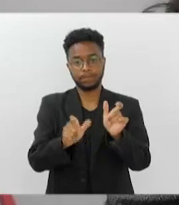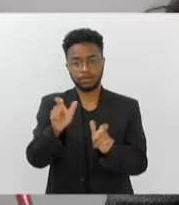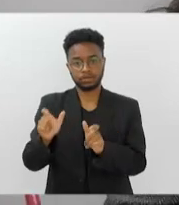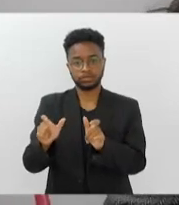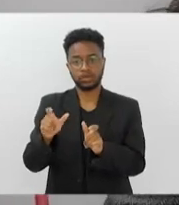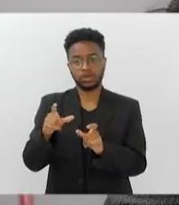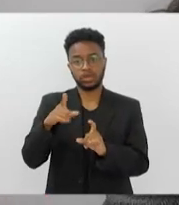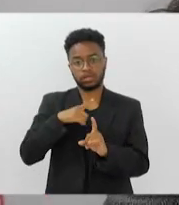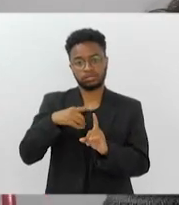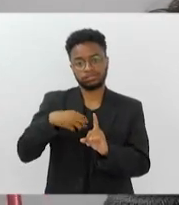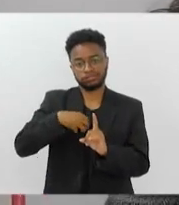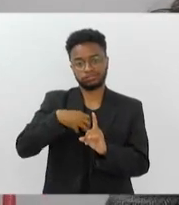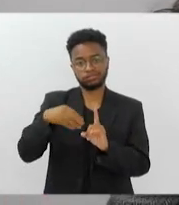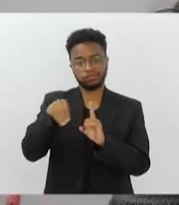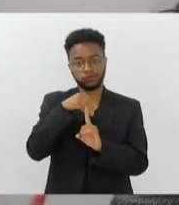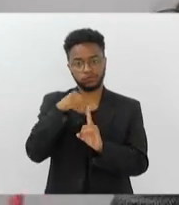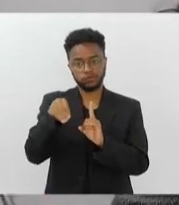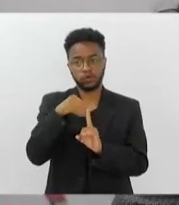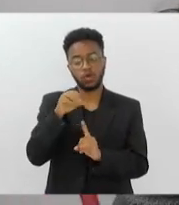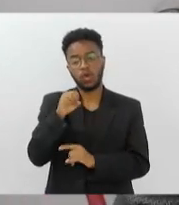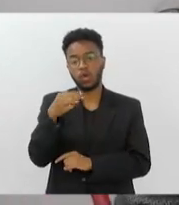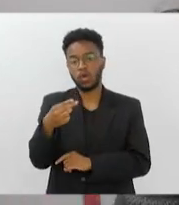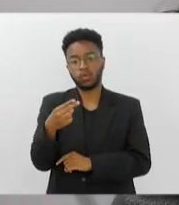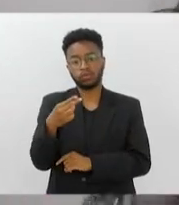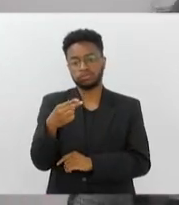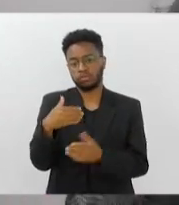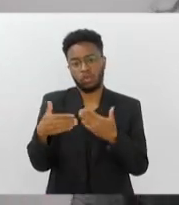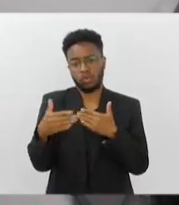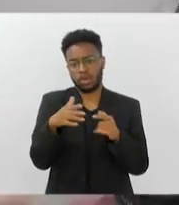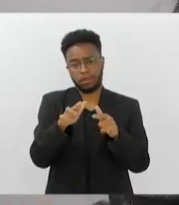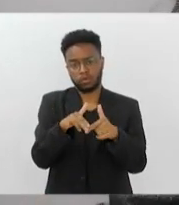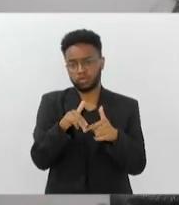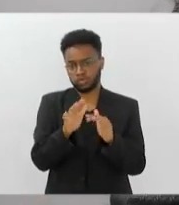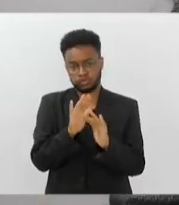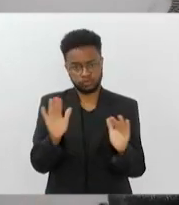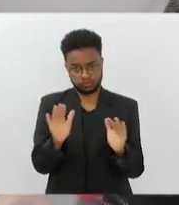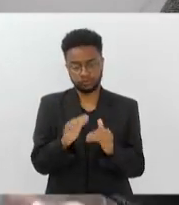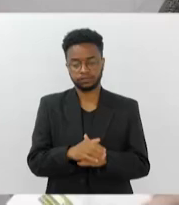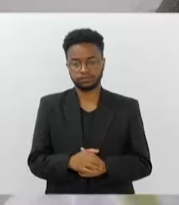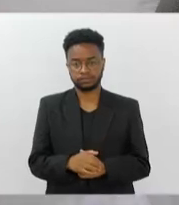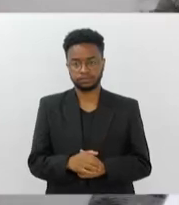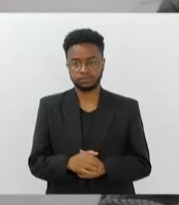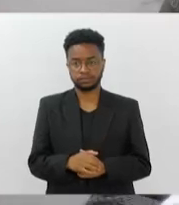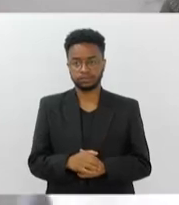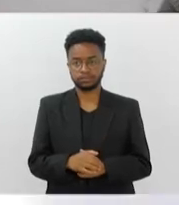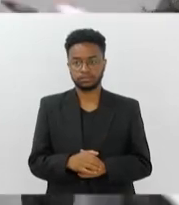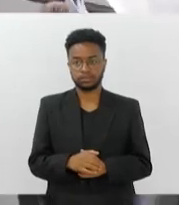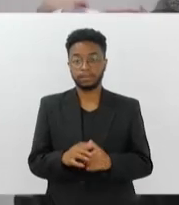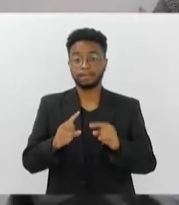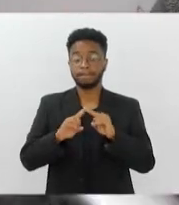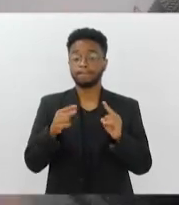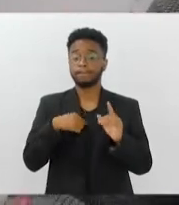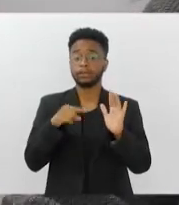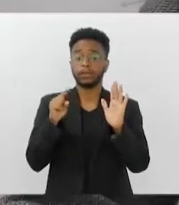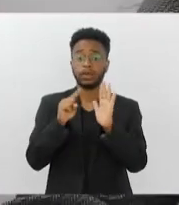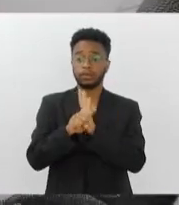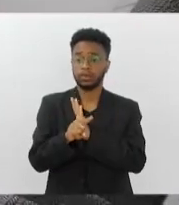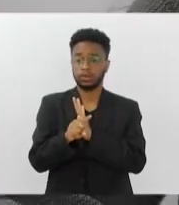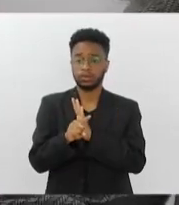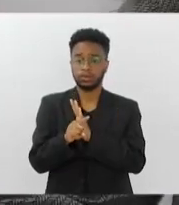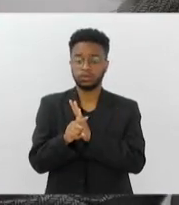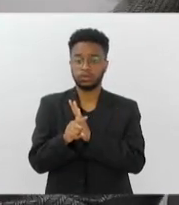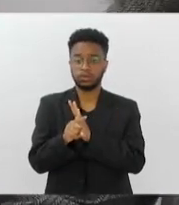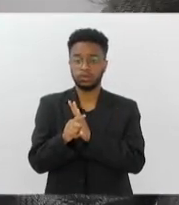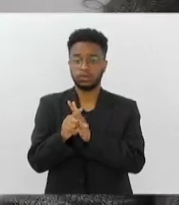de vulnerabilidade, incapacidade, por qualquer motivo que seja. Assim está colocado. A pergunta que eu faço é o que